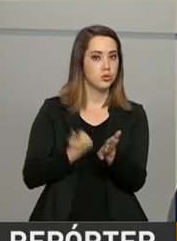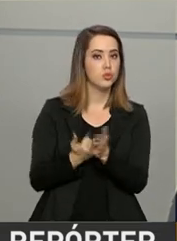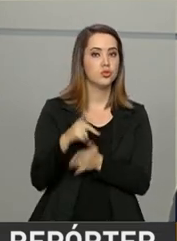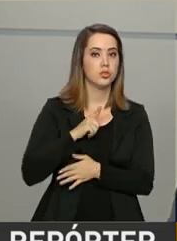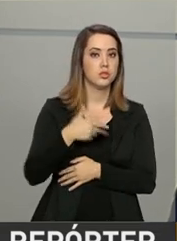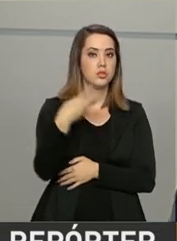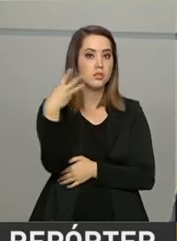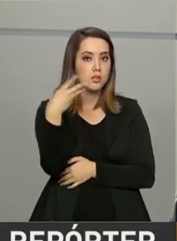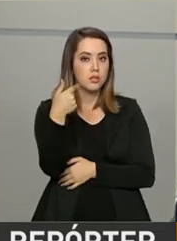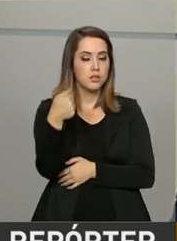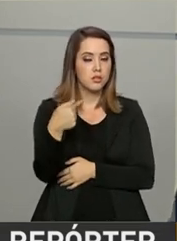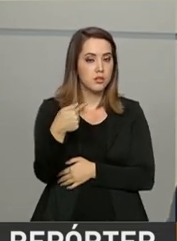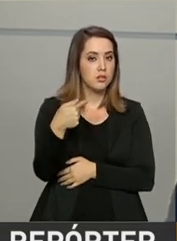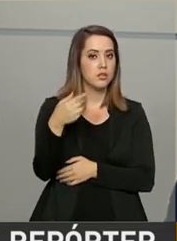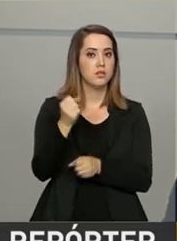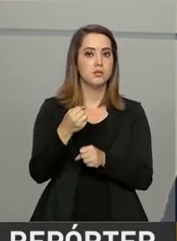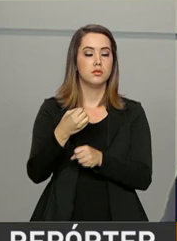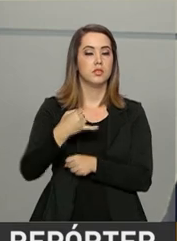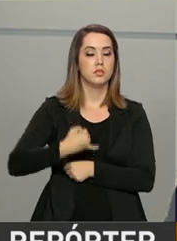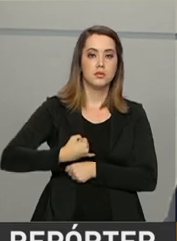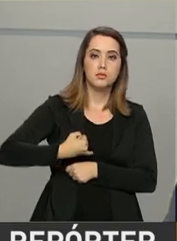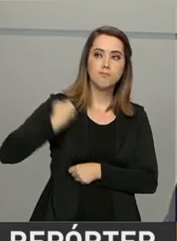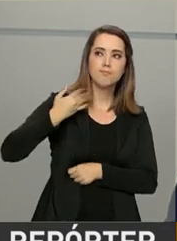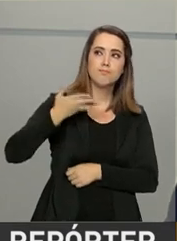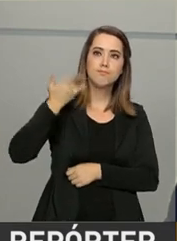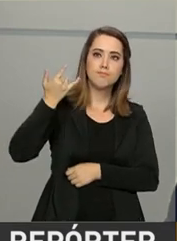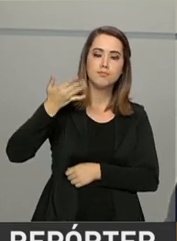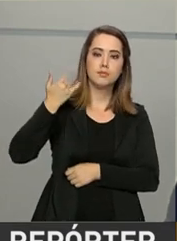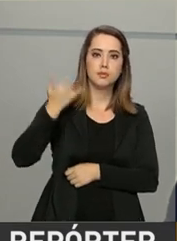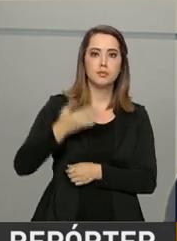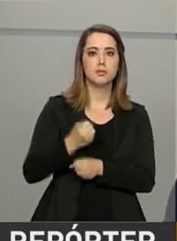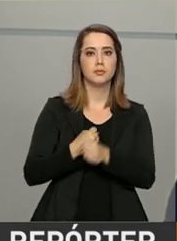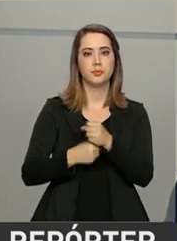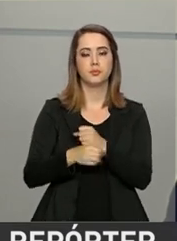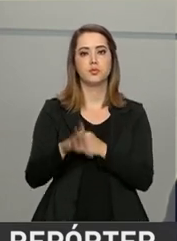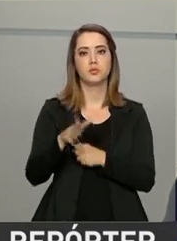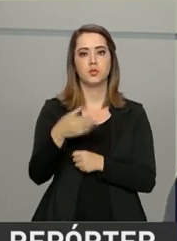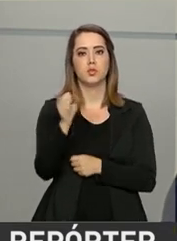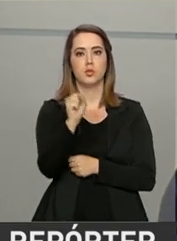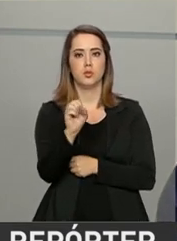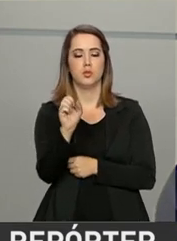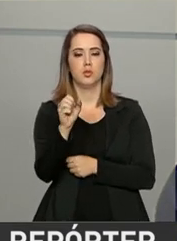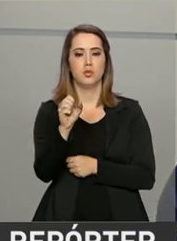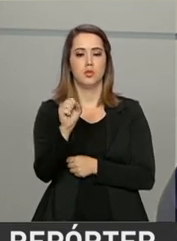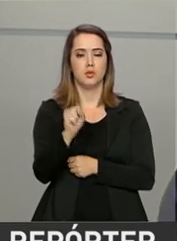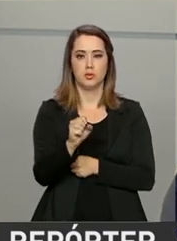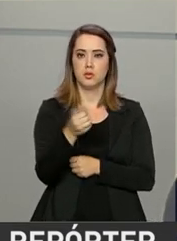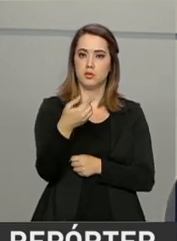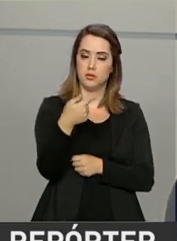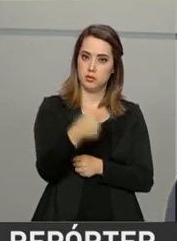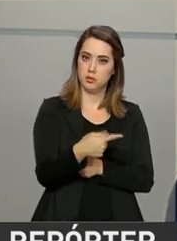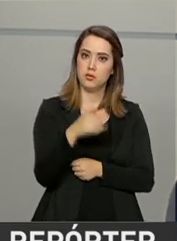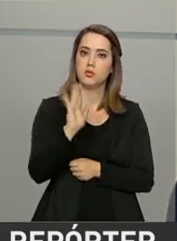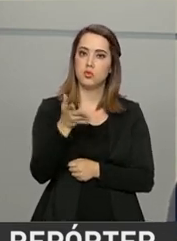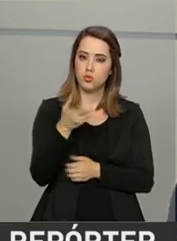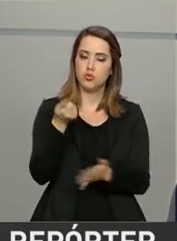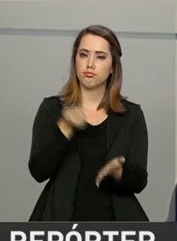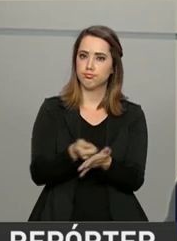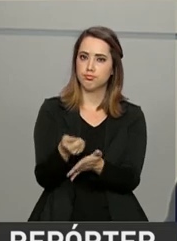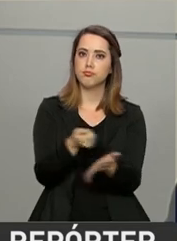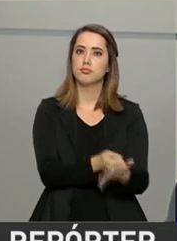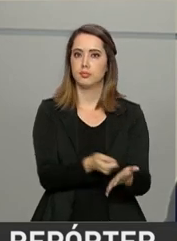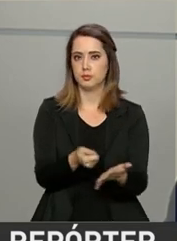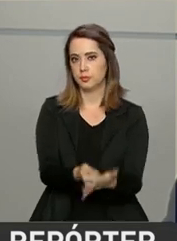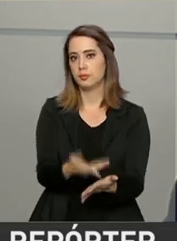anos ao longo dos quais 877 projetos já foram financiados contando com os que ainda estão ativos em 2015